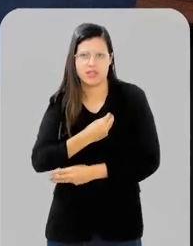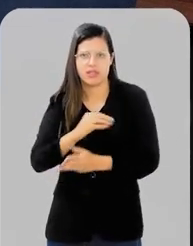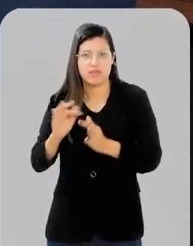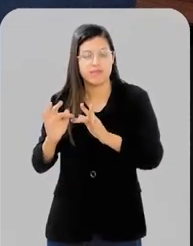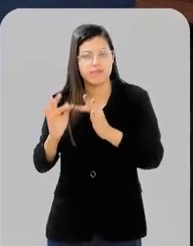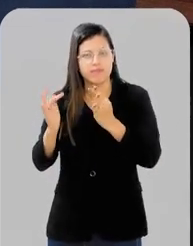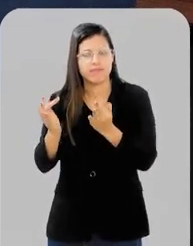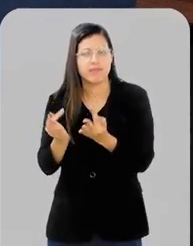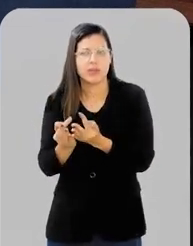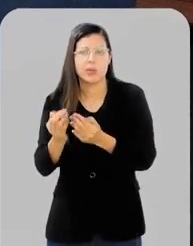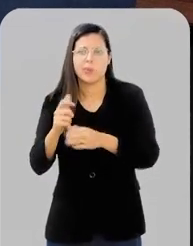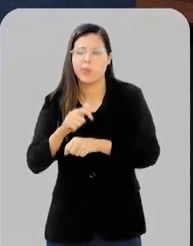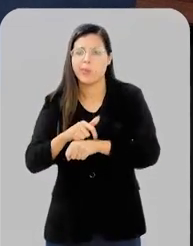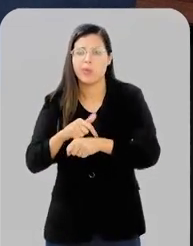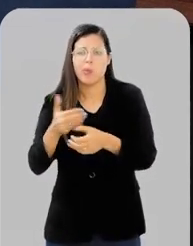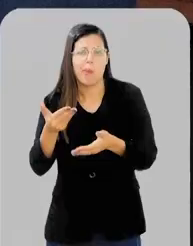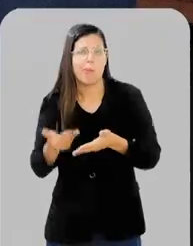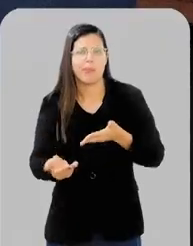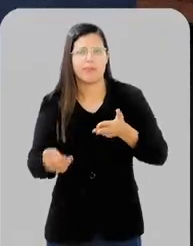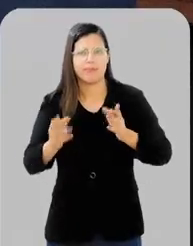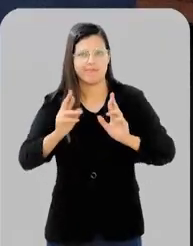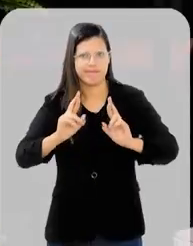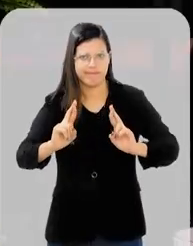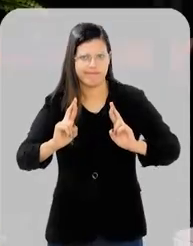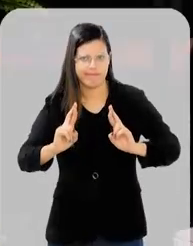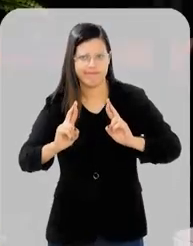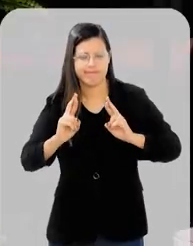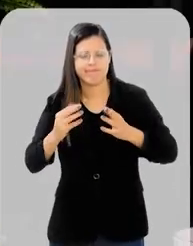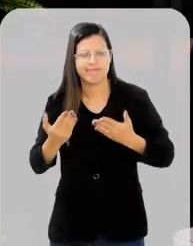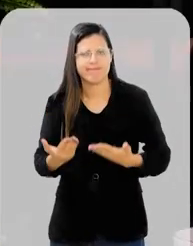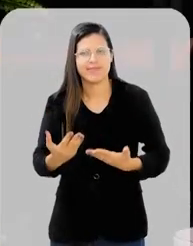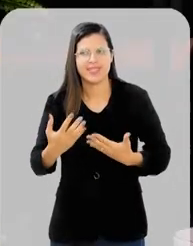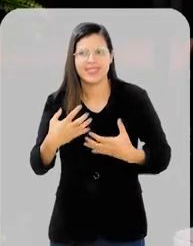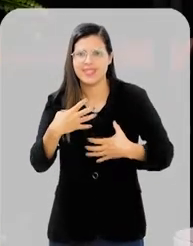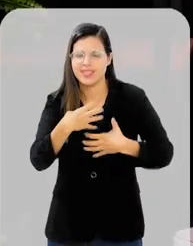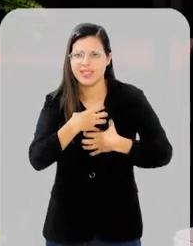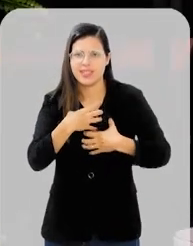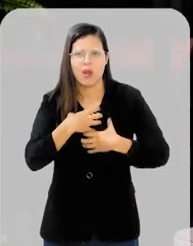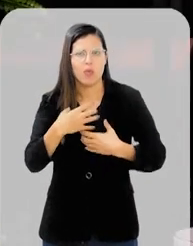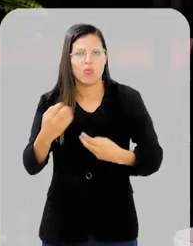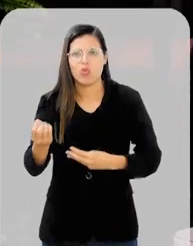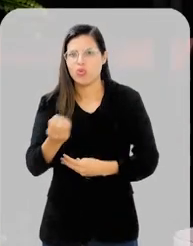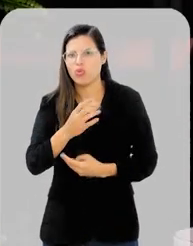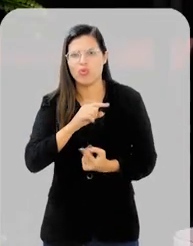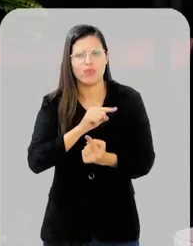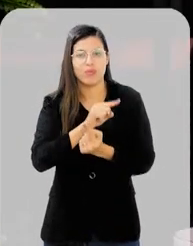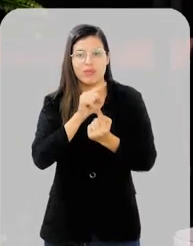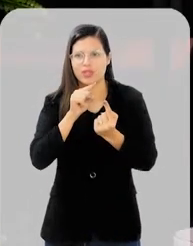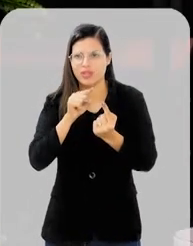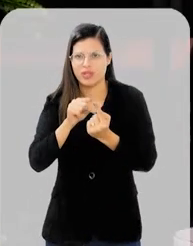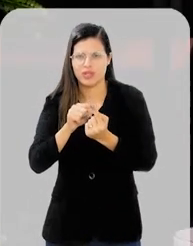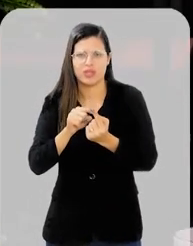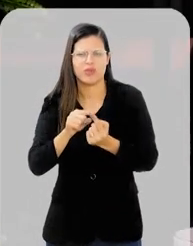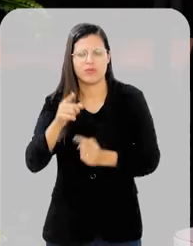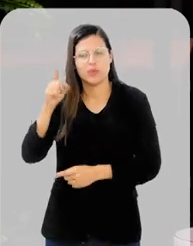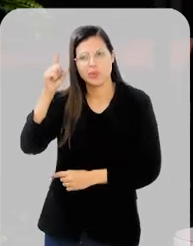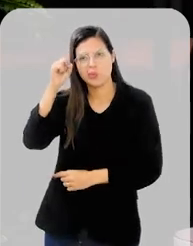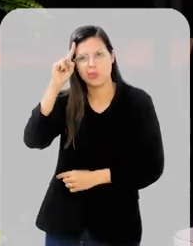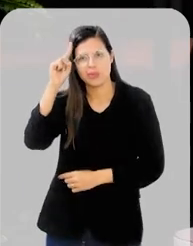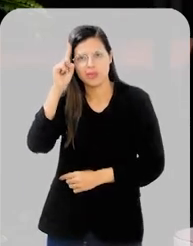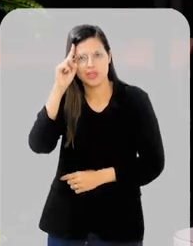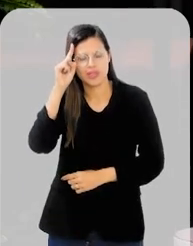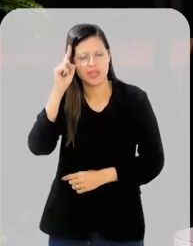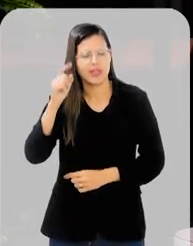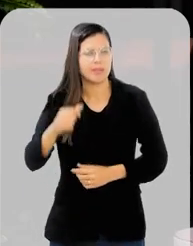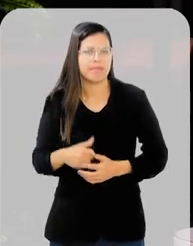repente Em algum momento da sua história perdeu a esperança né então isso dá um novo sentido traz um renovo na minha vida todos os